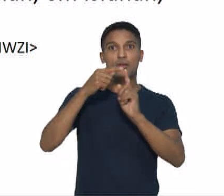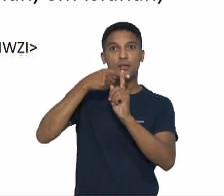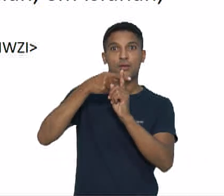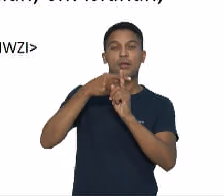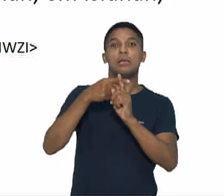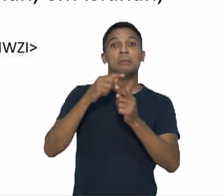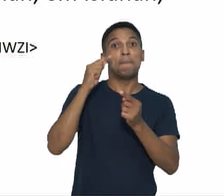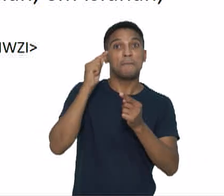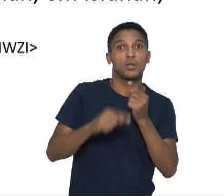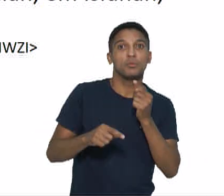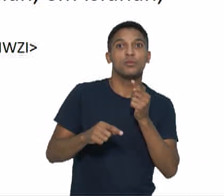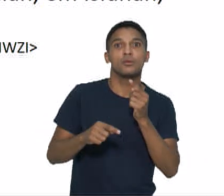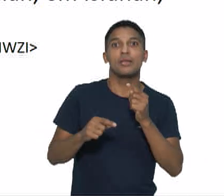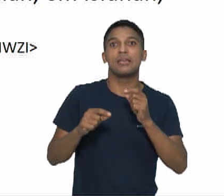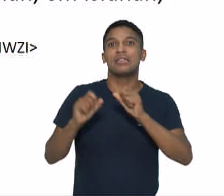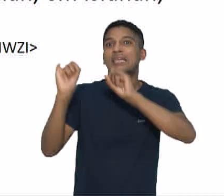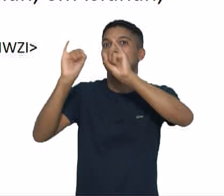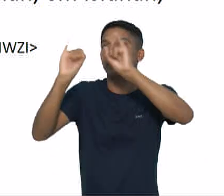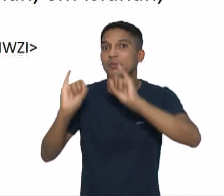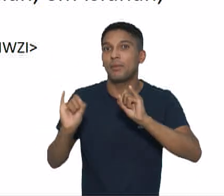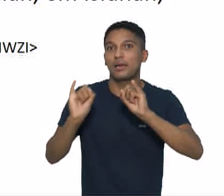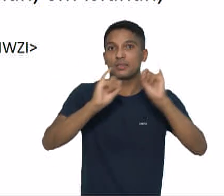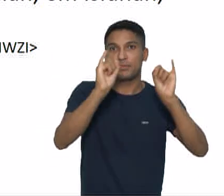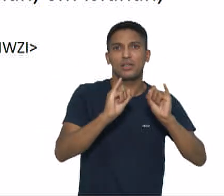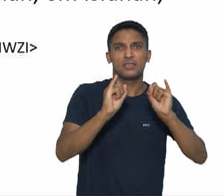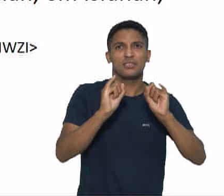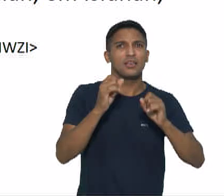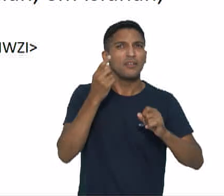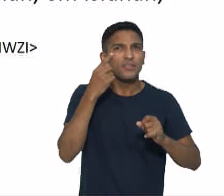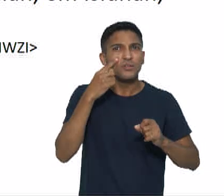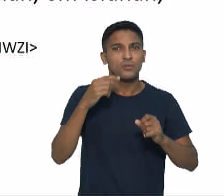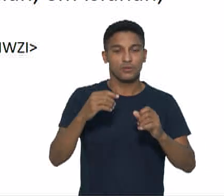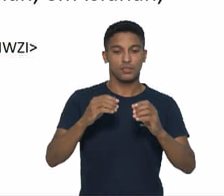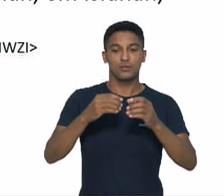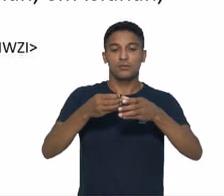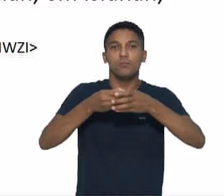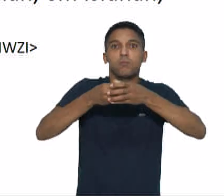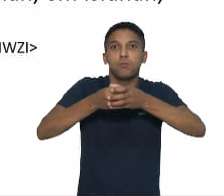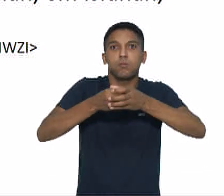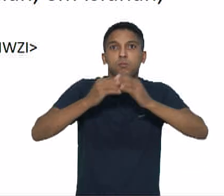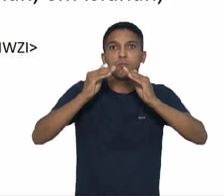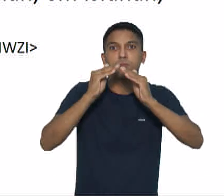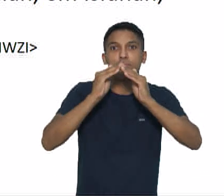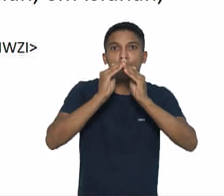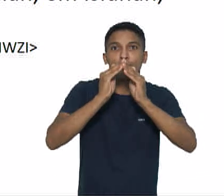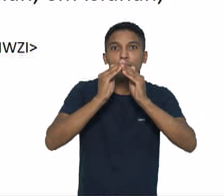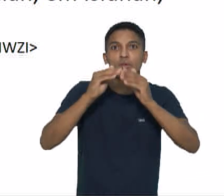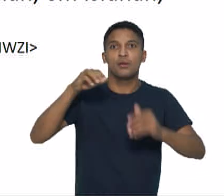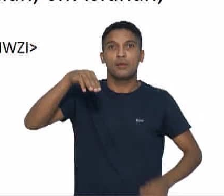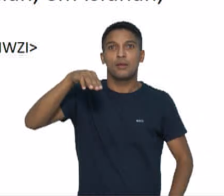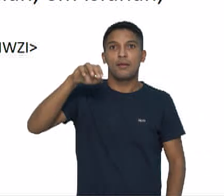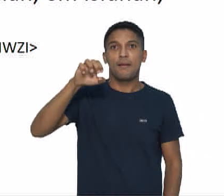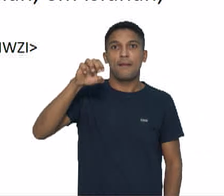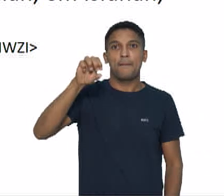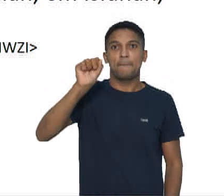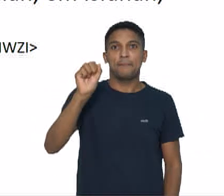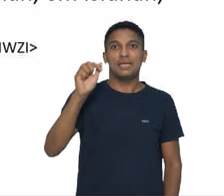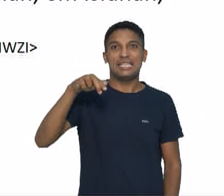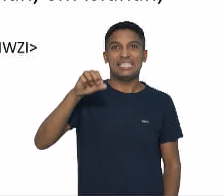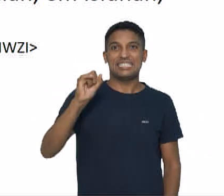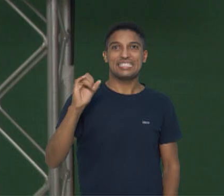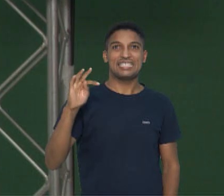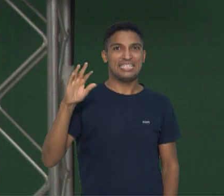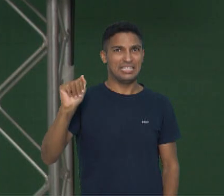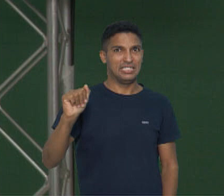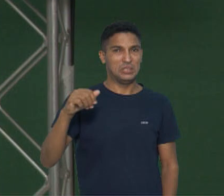Então, olha só, ali nós temos a mesquita de Sheikh Lotfallah,